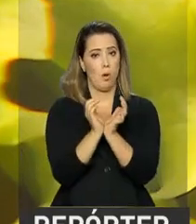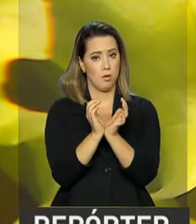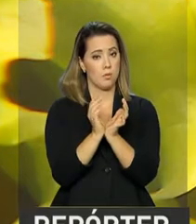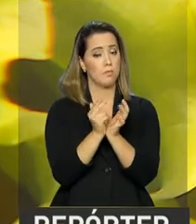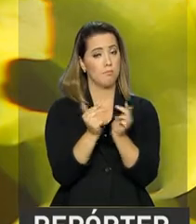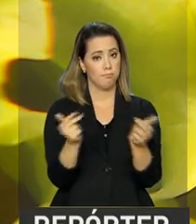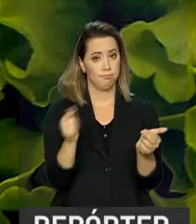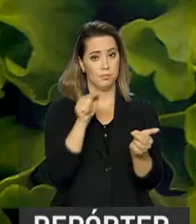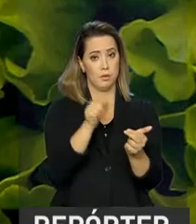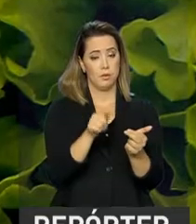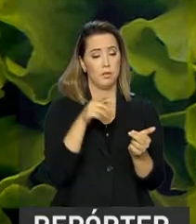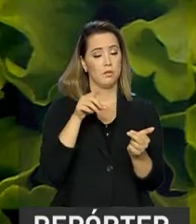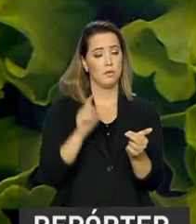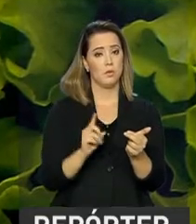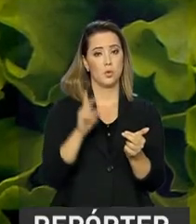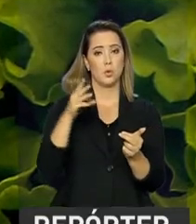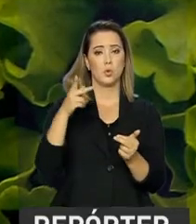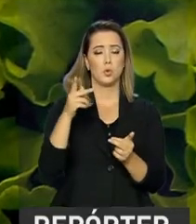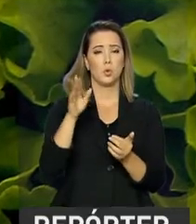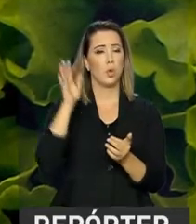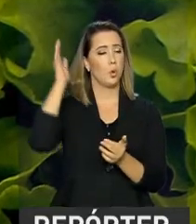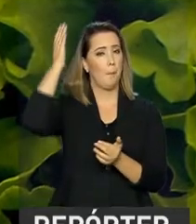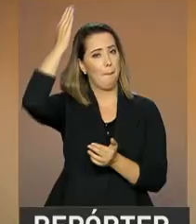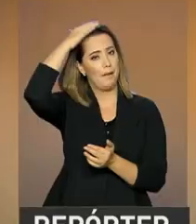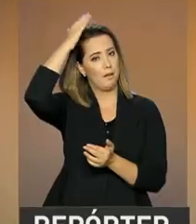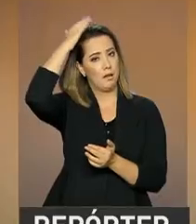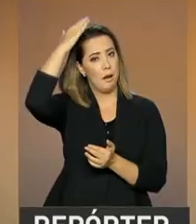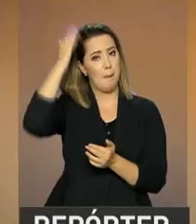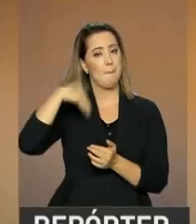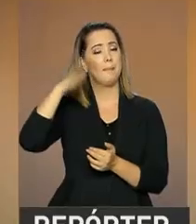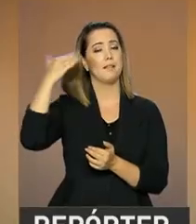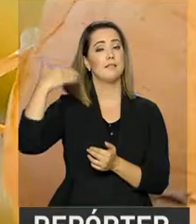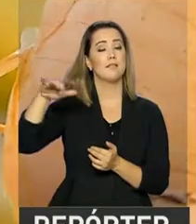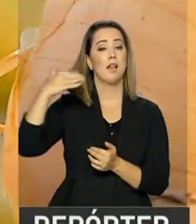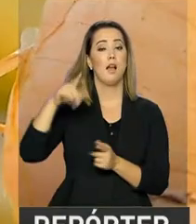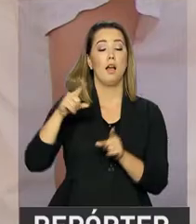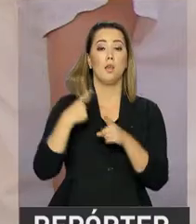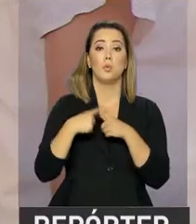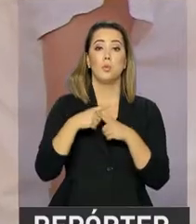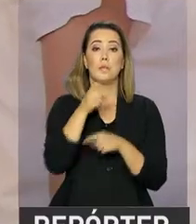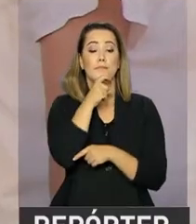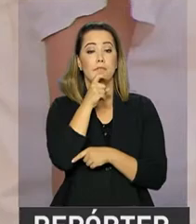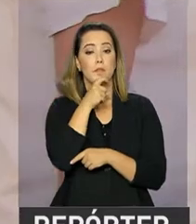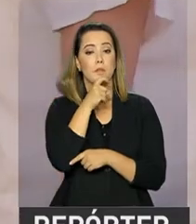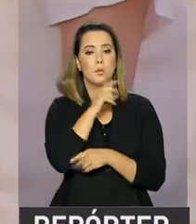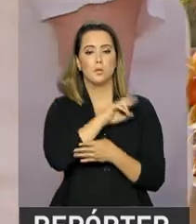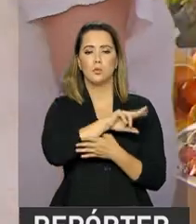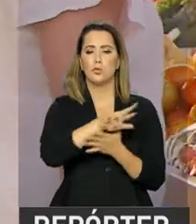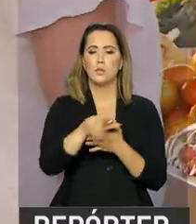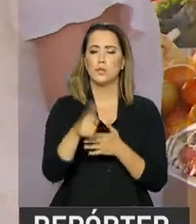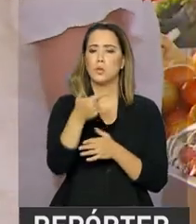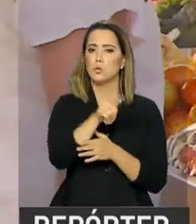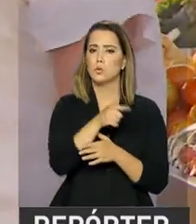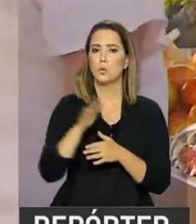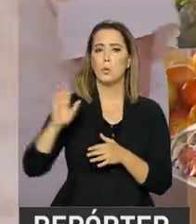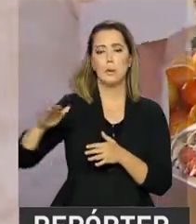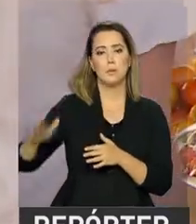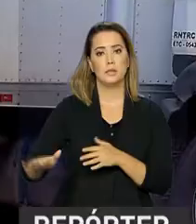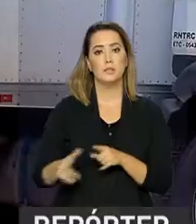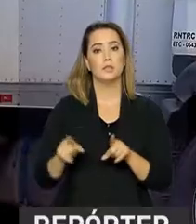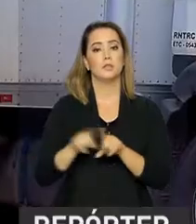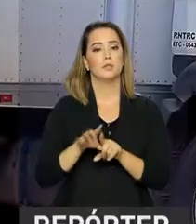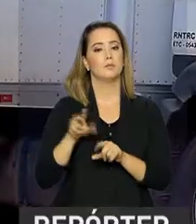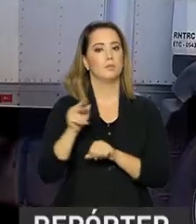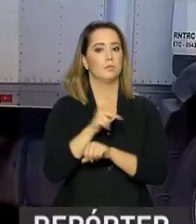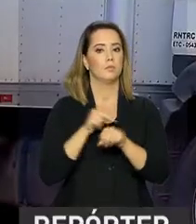com um pouco mais caro apenas no paraná por conta do frio a batata cebola mandioca e alho ficaram mais baratos